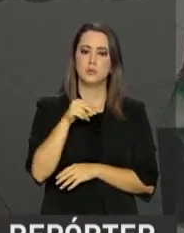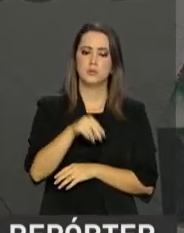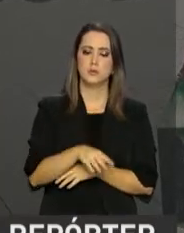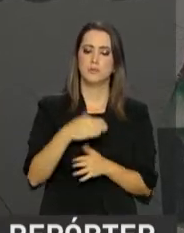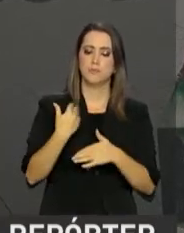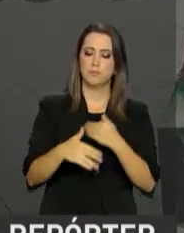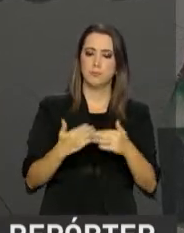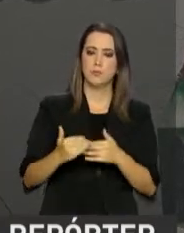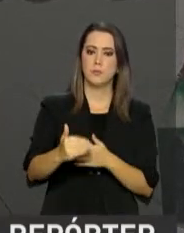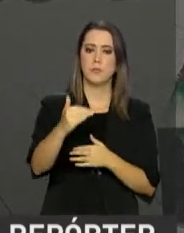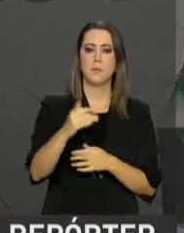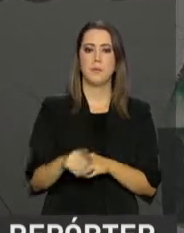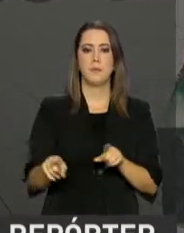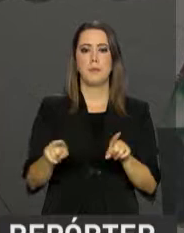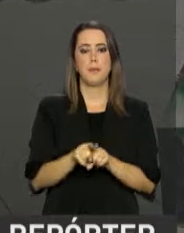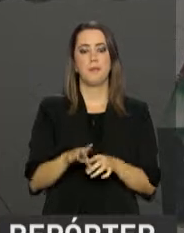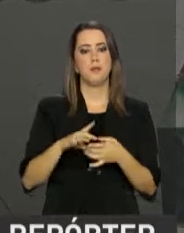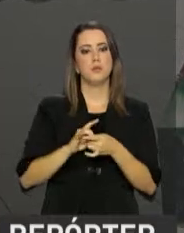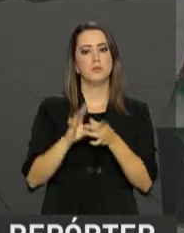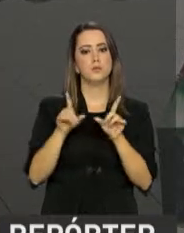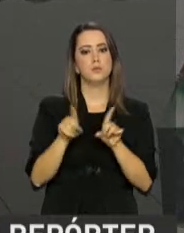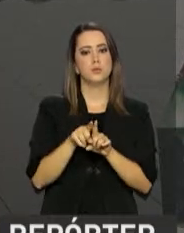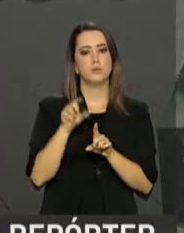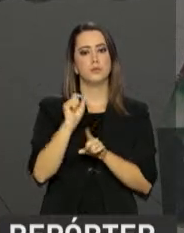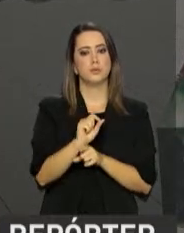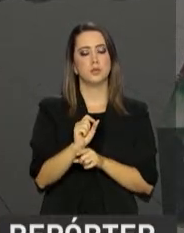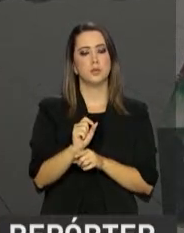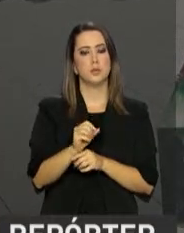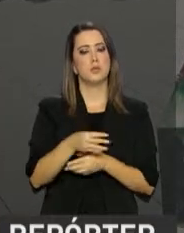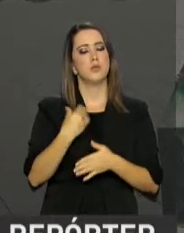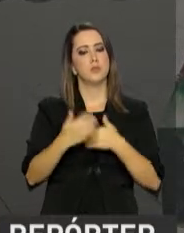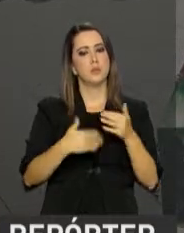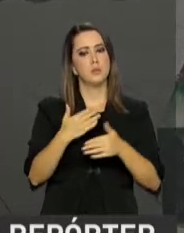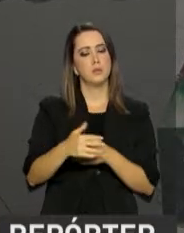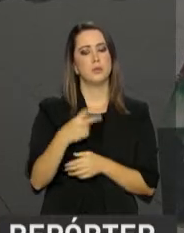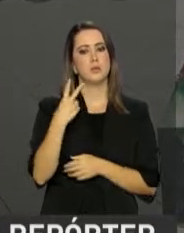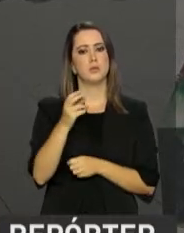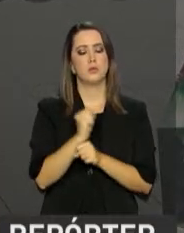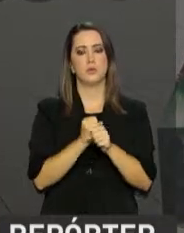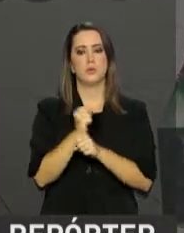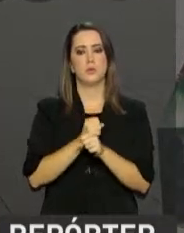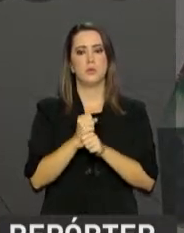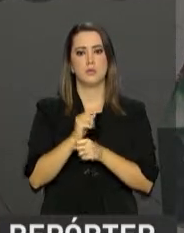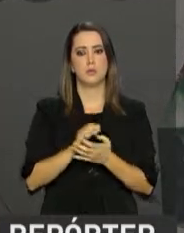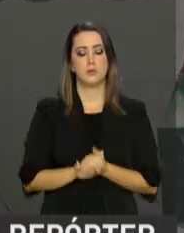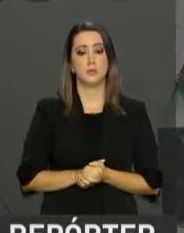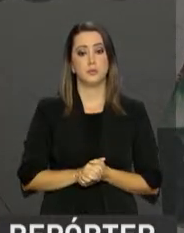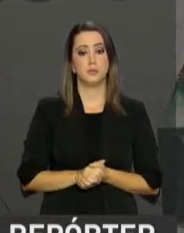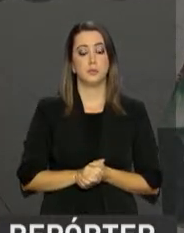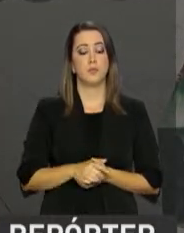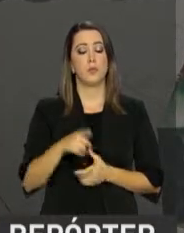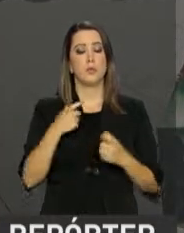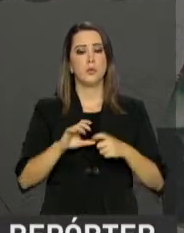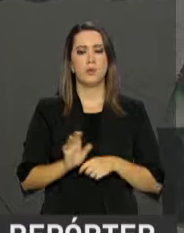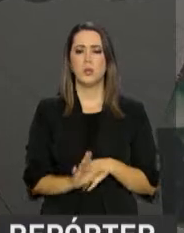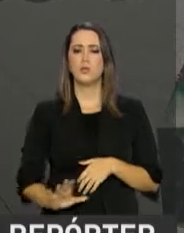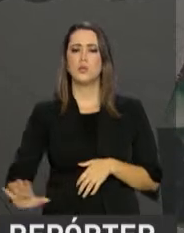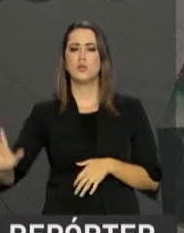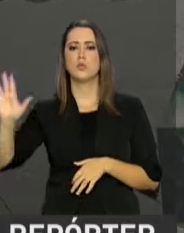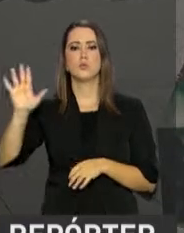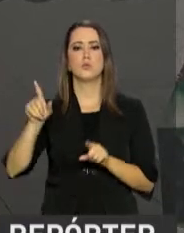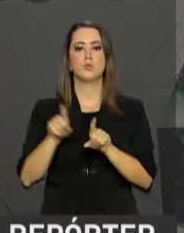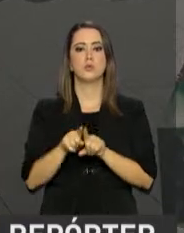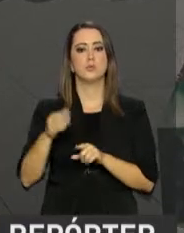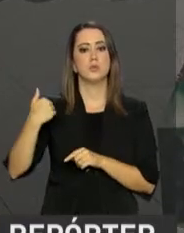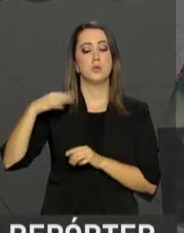maneira permanente, com autorização de estadia e com permanência maior de 2 anos. As regiões Sul e Sudeste são onde estão